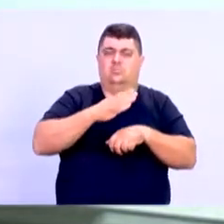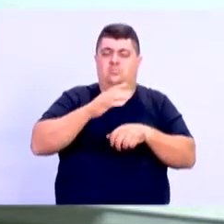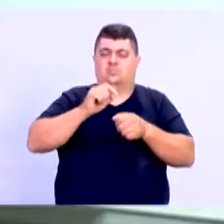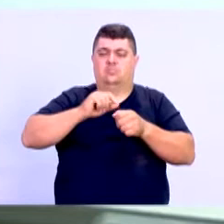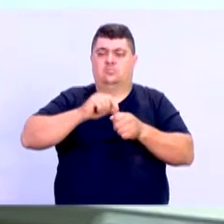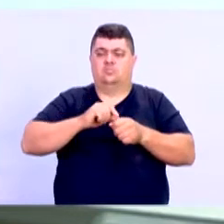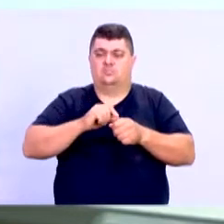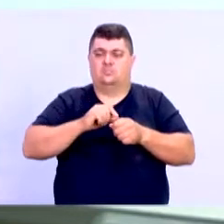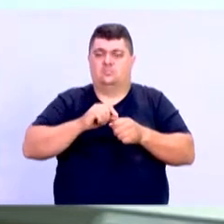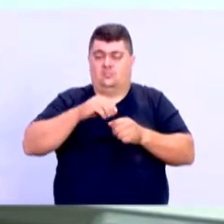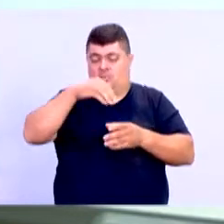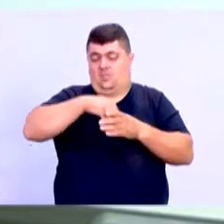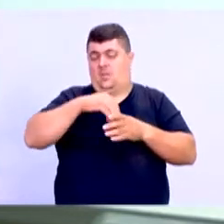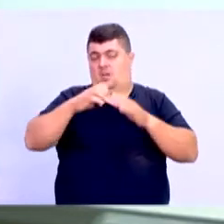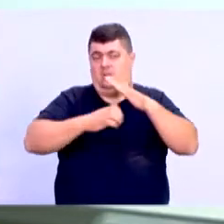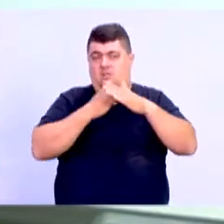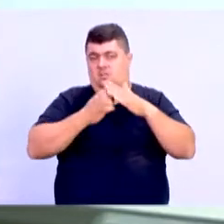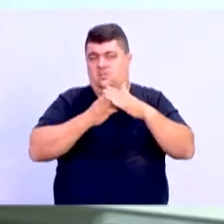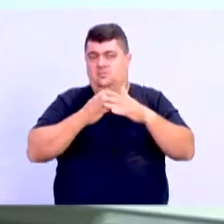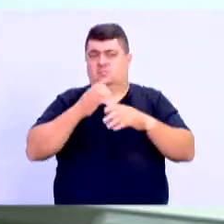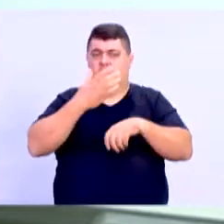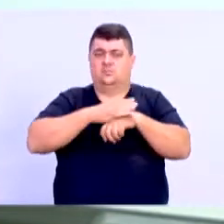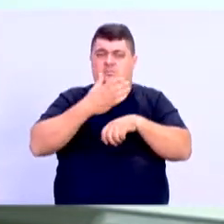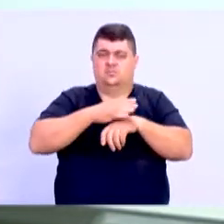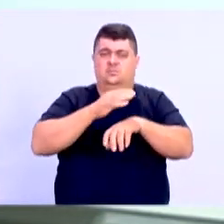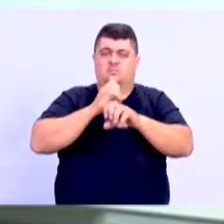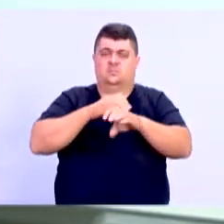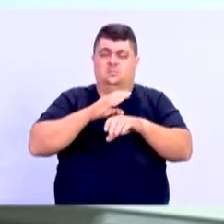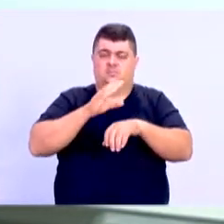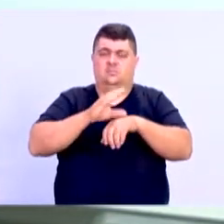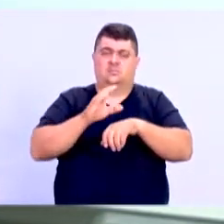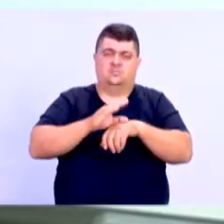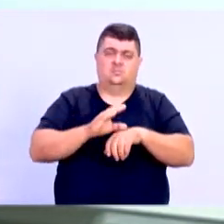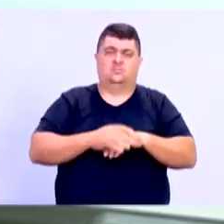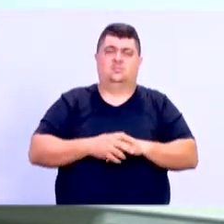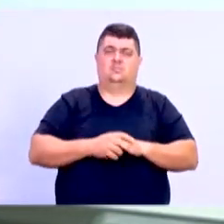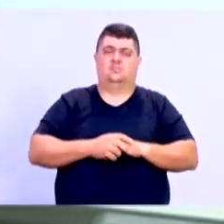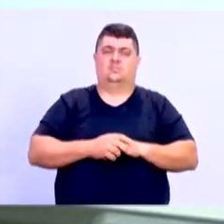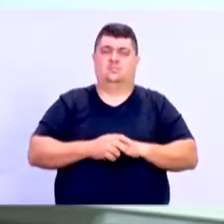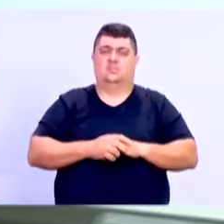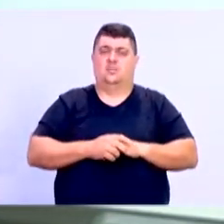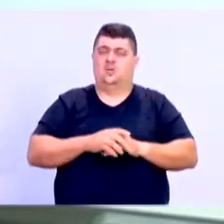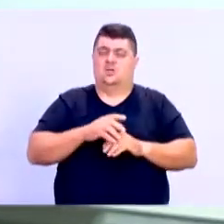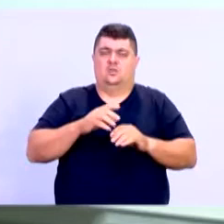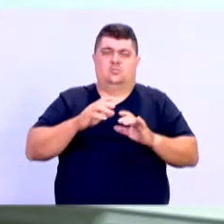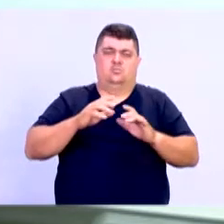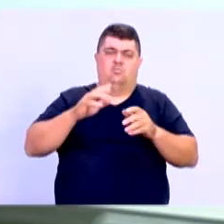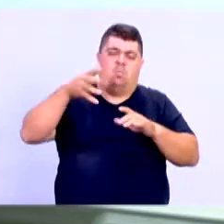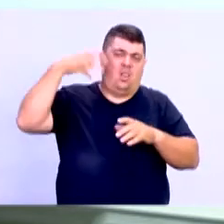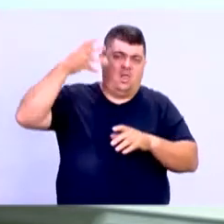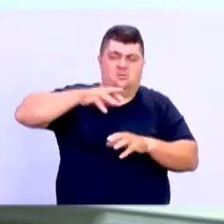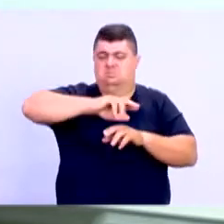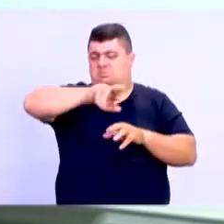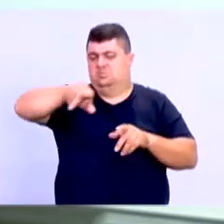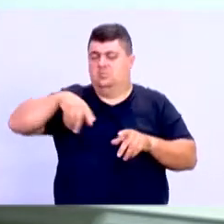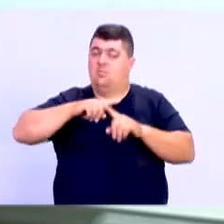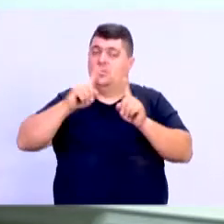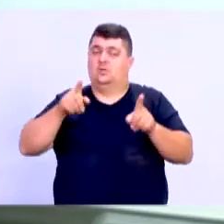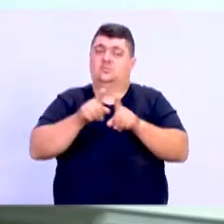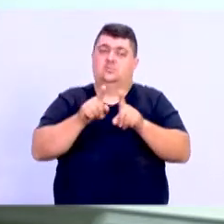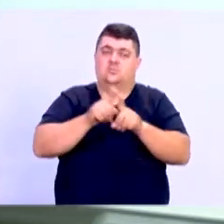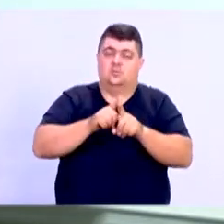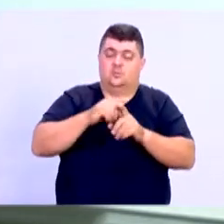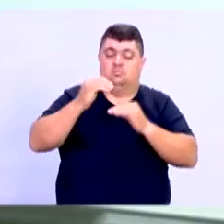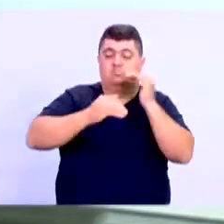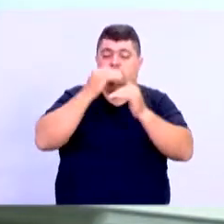atitudes das pessoas dentro da empresa, através de treinamento, de capacitação, de cursos, workshop, etc. Mas também está preocupada